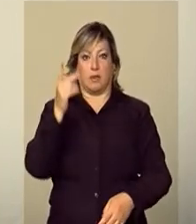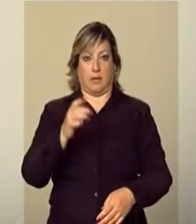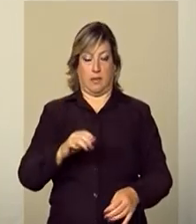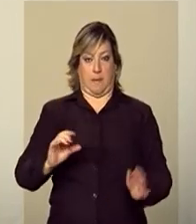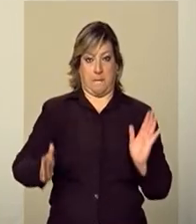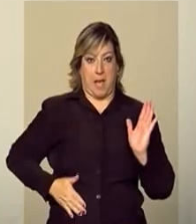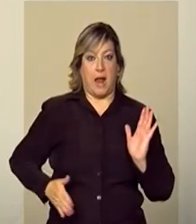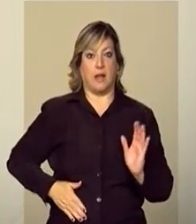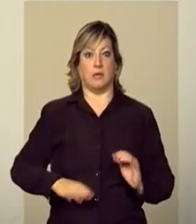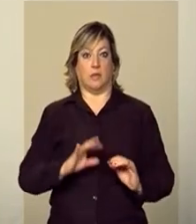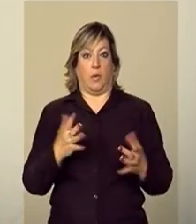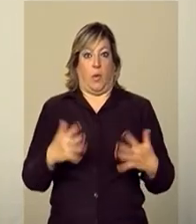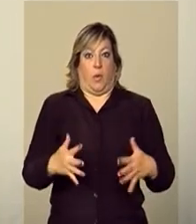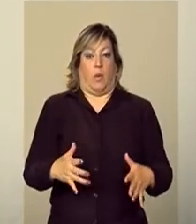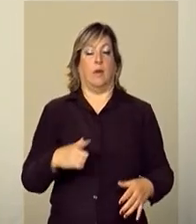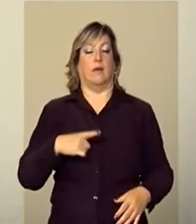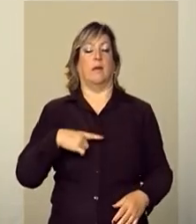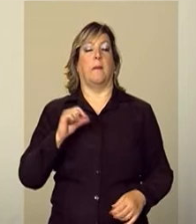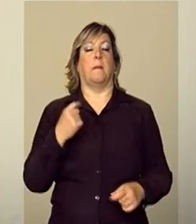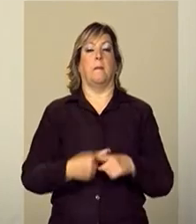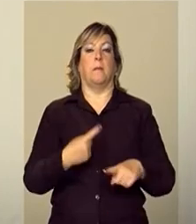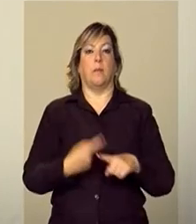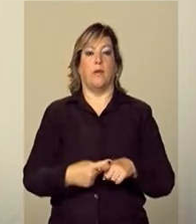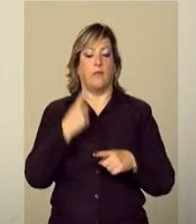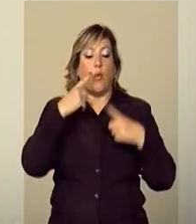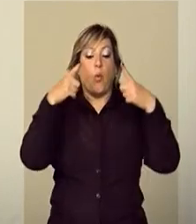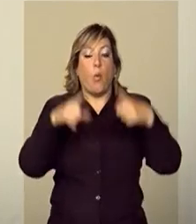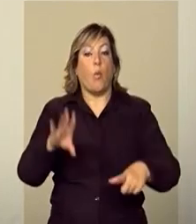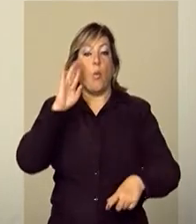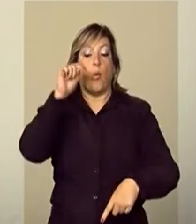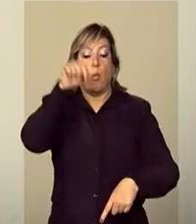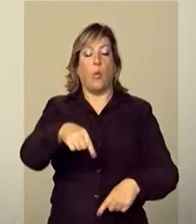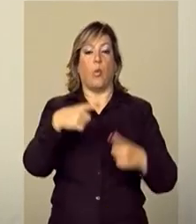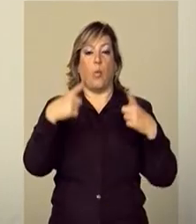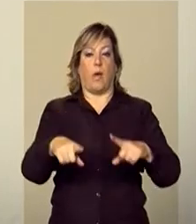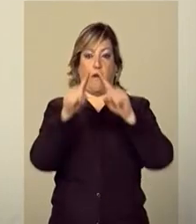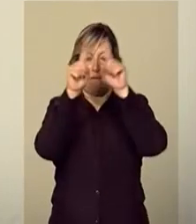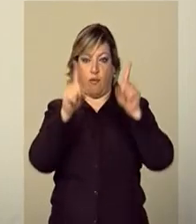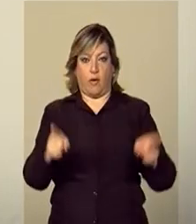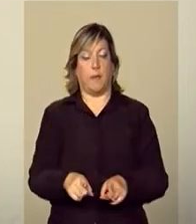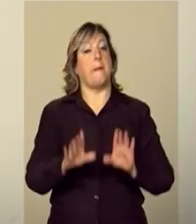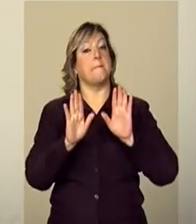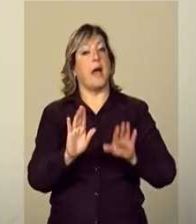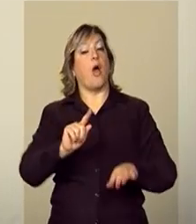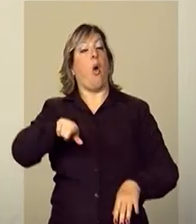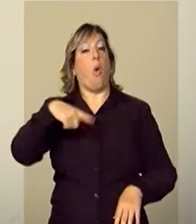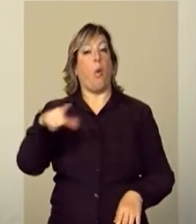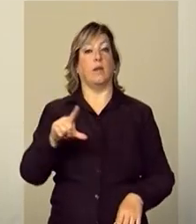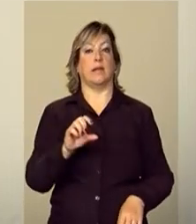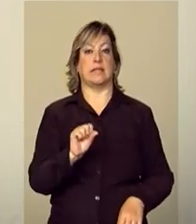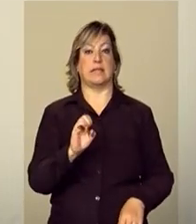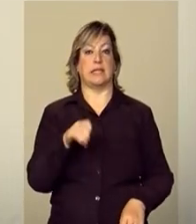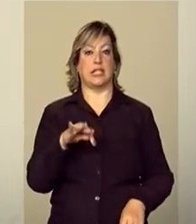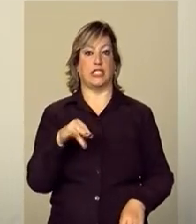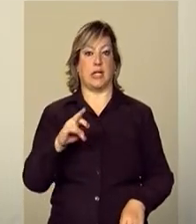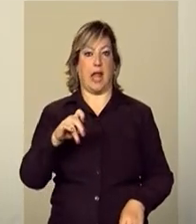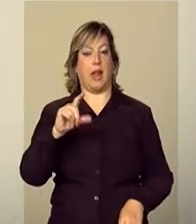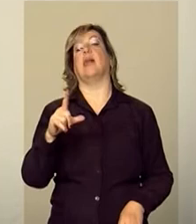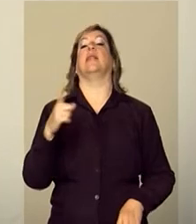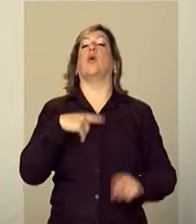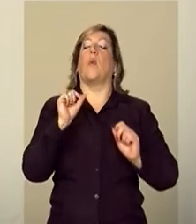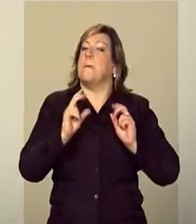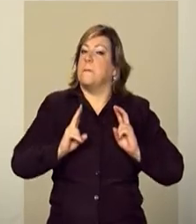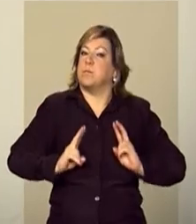as atividades criminosas em um ponto determinado da Fronteira já operação sentinela tem caráter